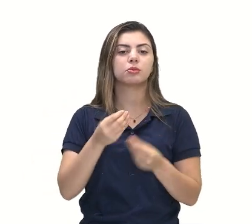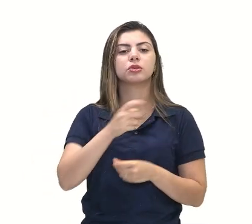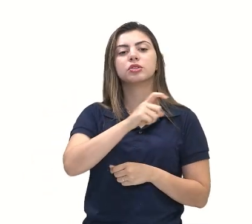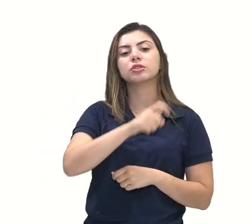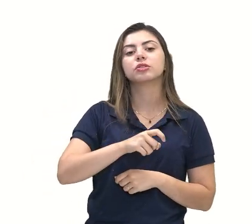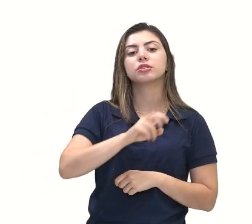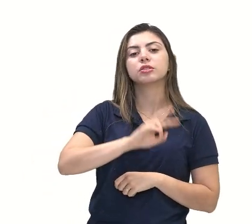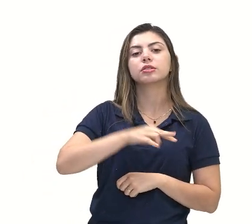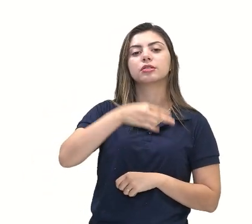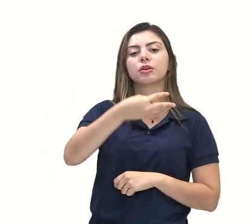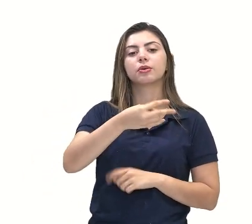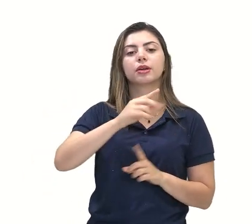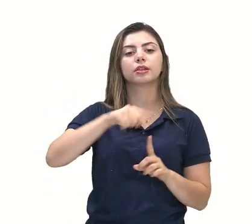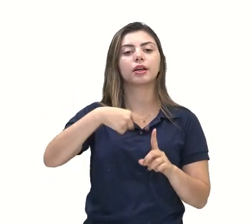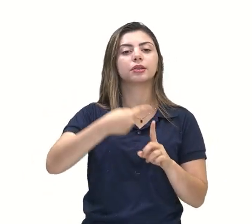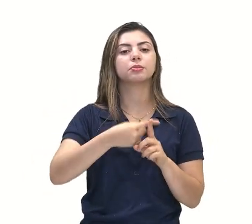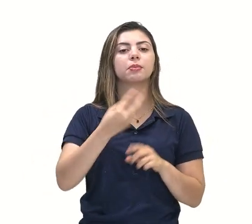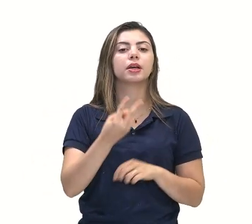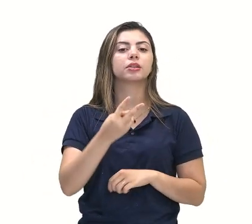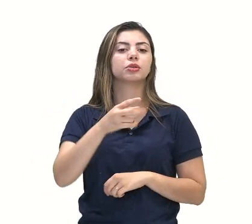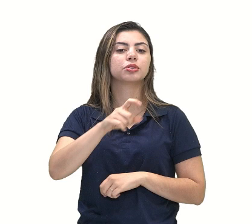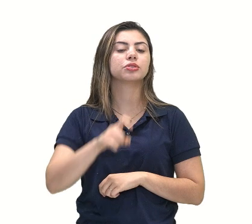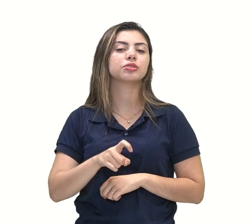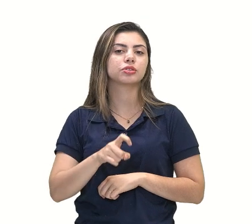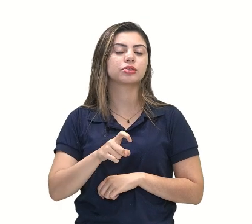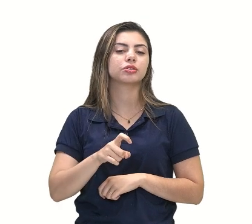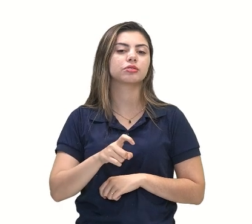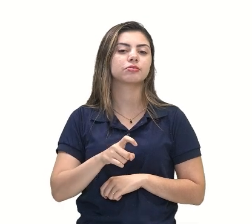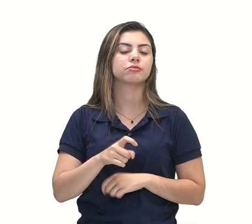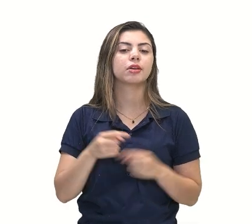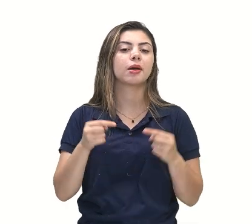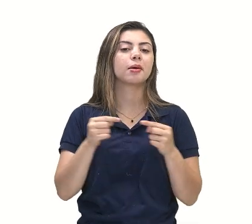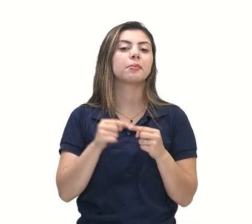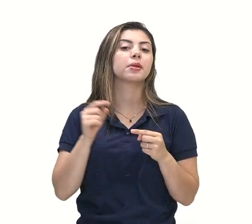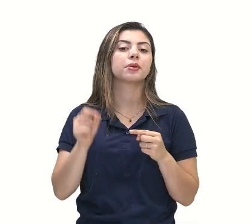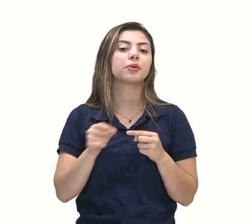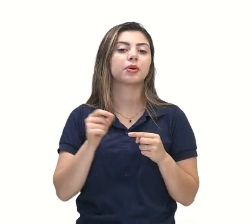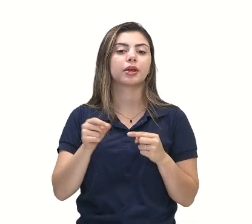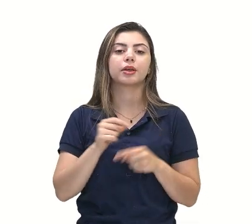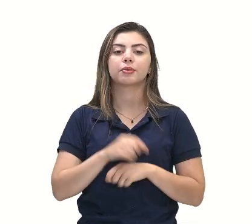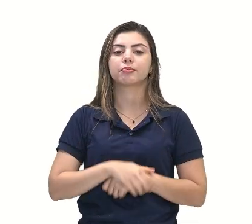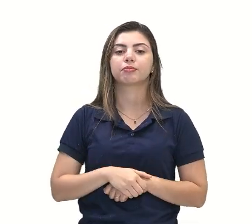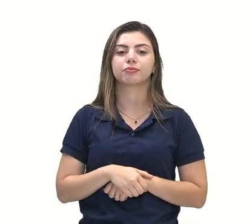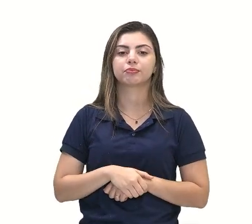mais 2x? É a mesma coisa o quê?